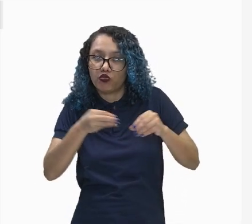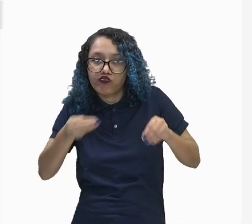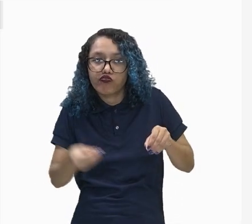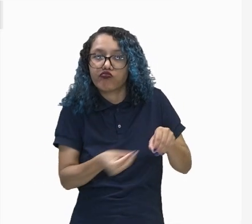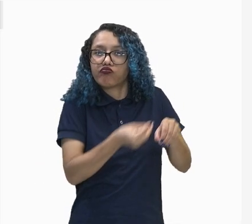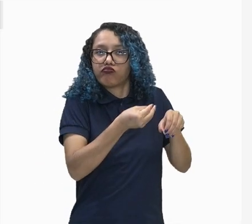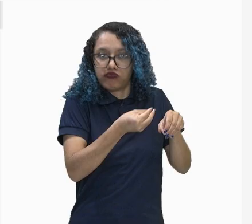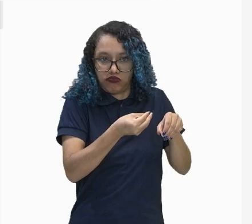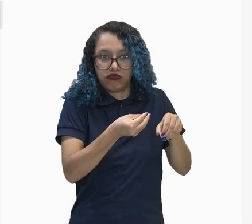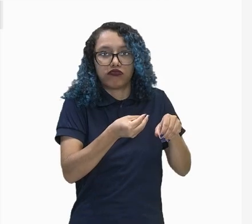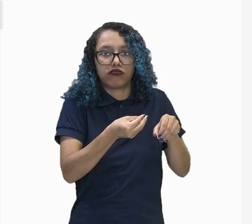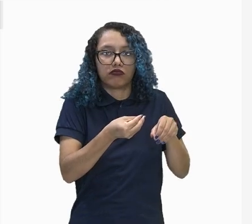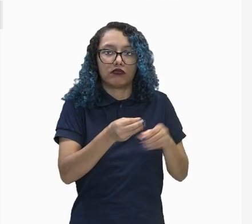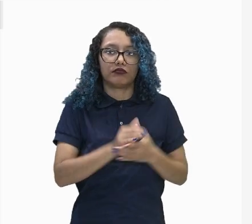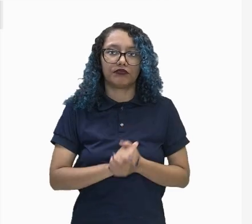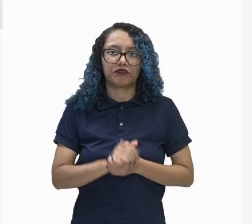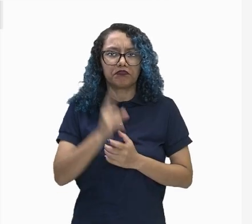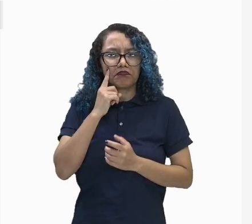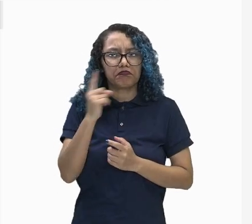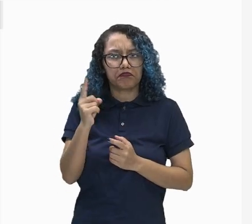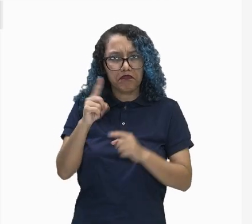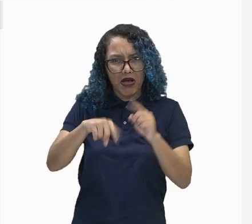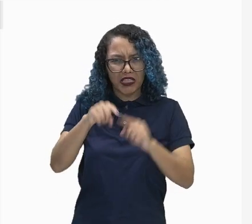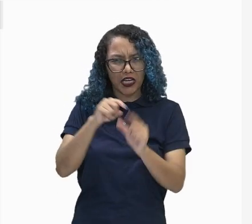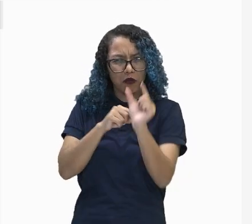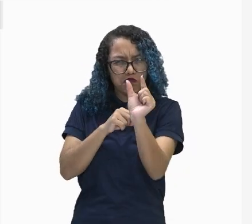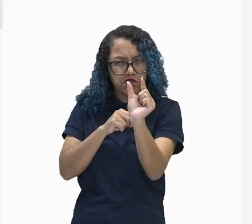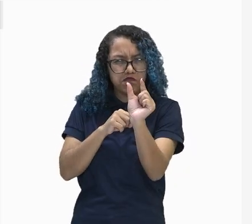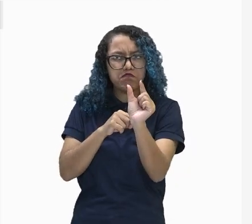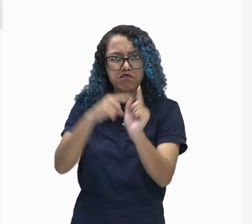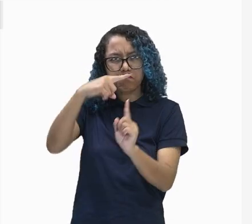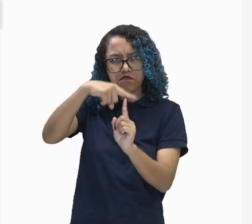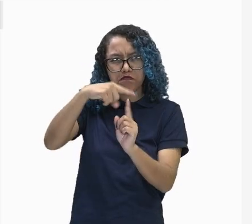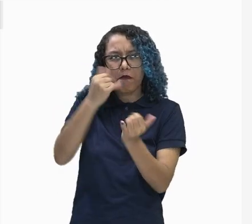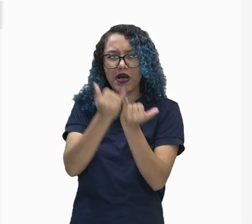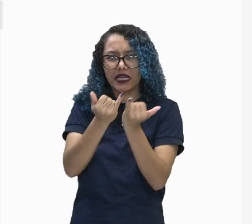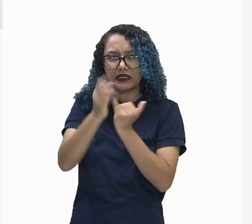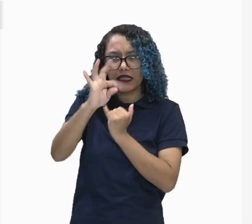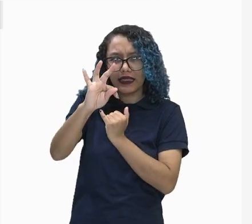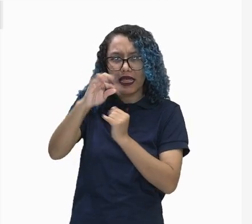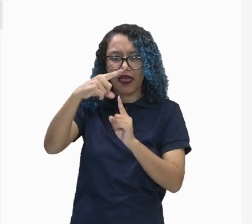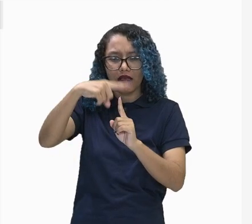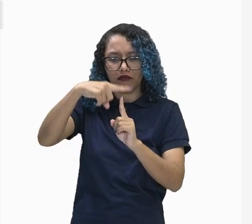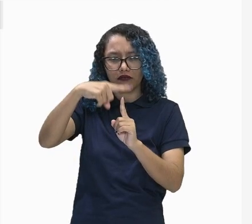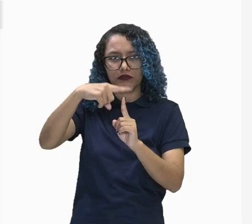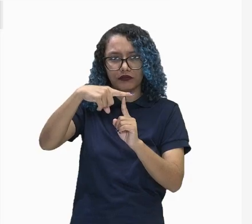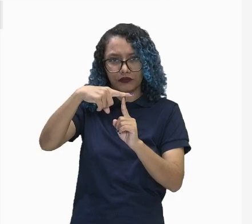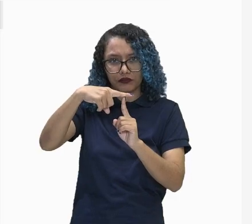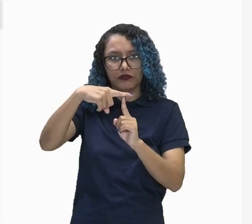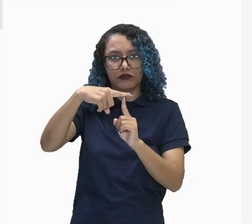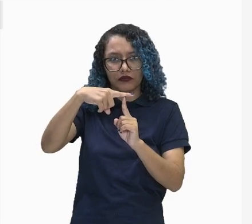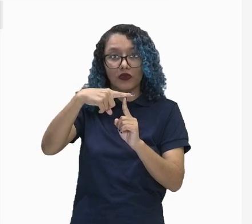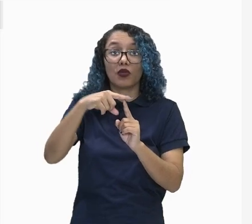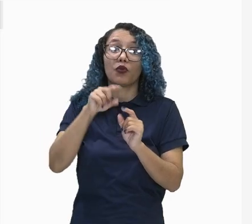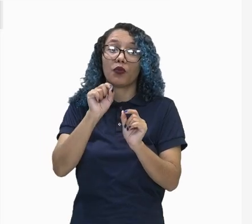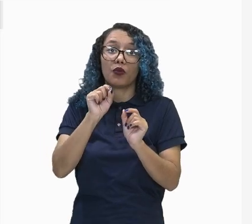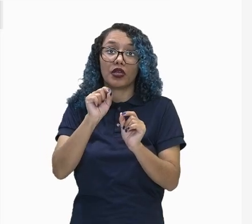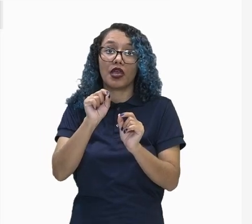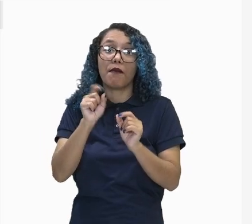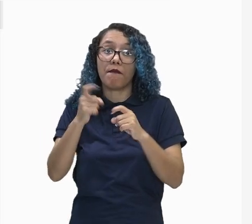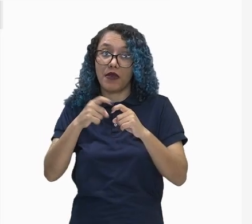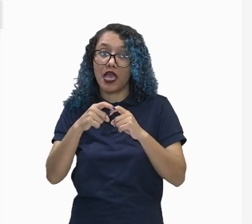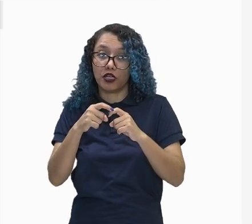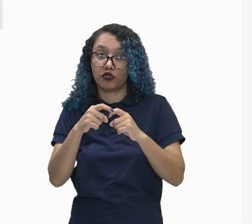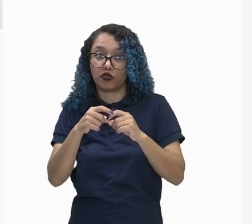está observando aí, muito pequenininha, né? Tem um formato de T, e só quem pode manipular é o médico, né? Então você